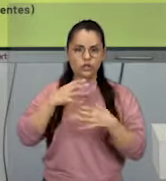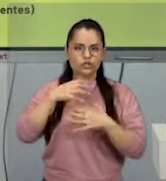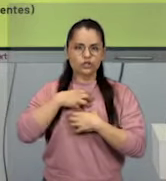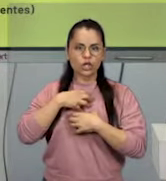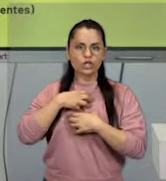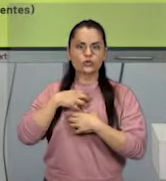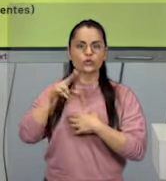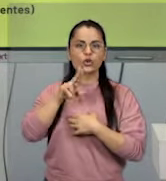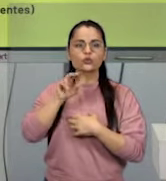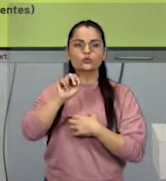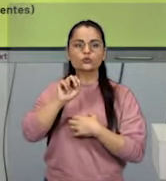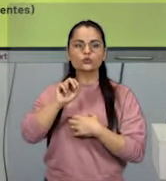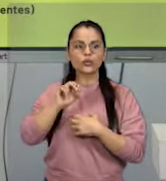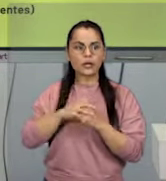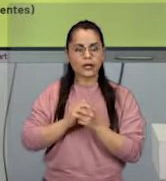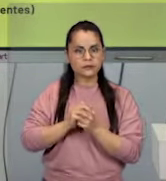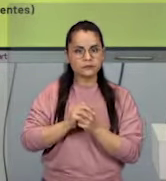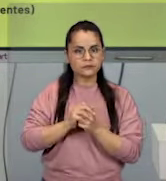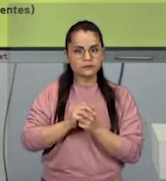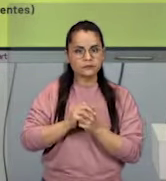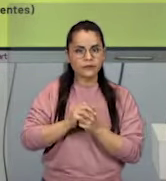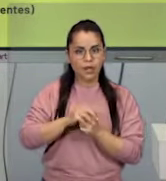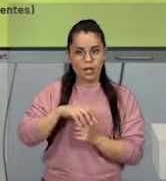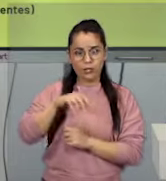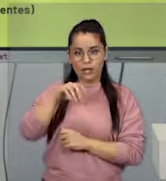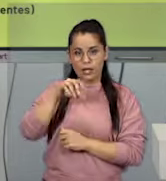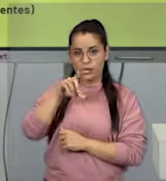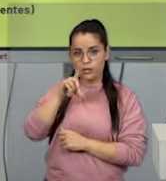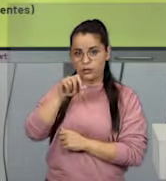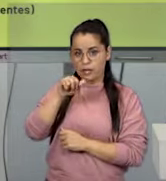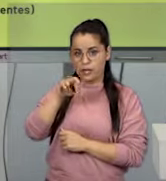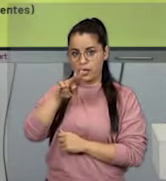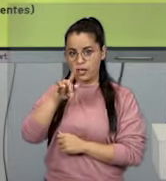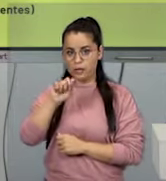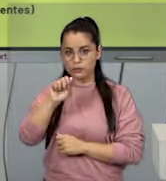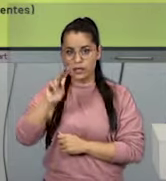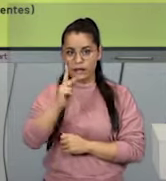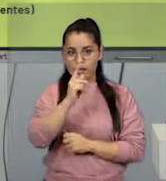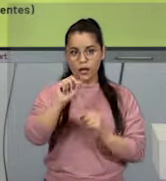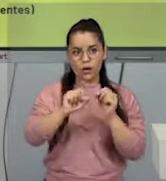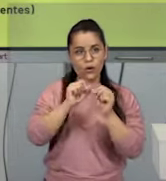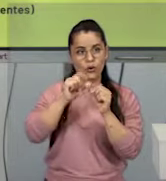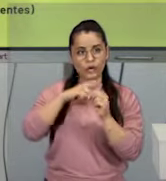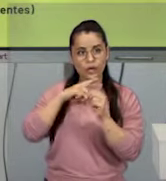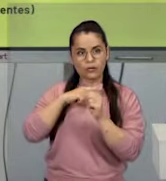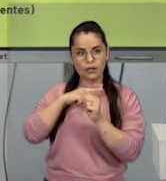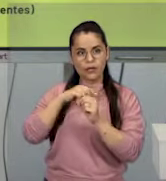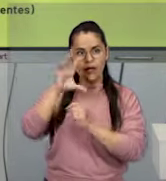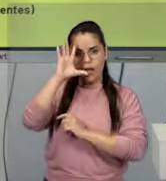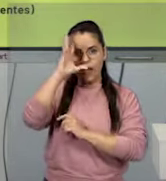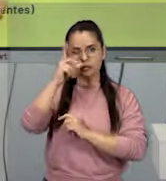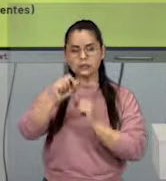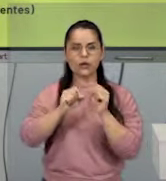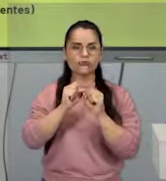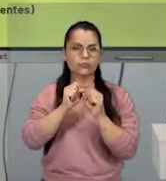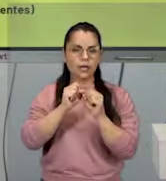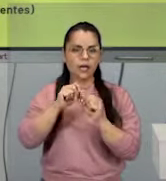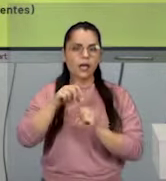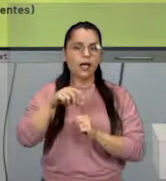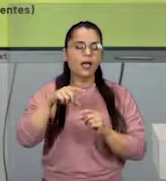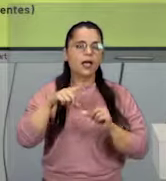que é o h dos produtos menos do reagente no caso de reação endotérmica o delta h